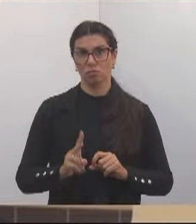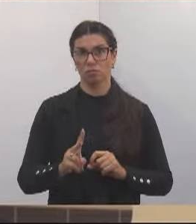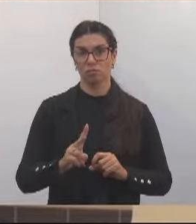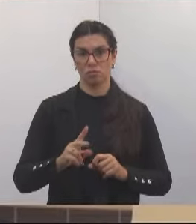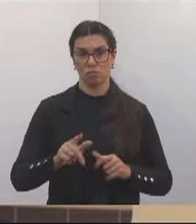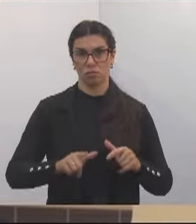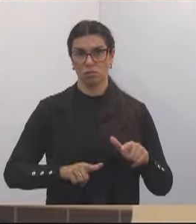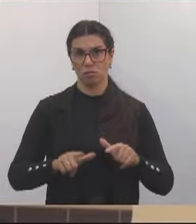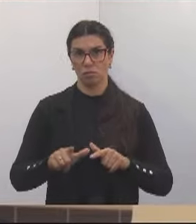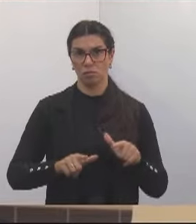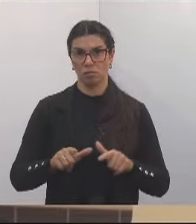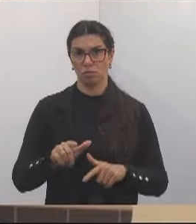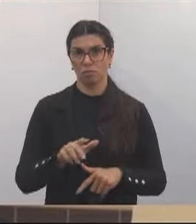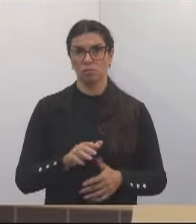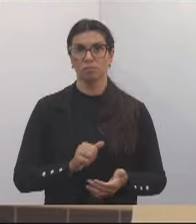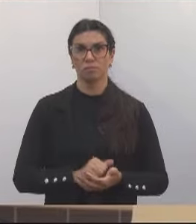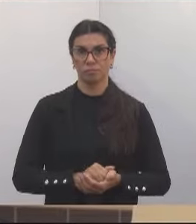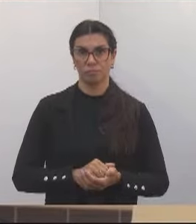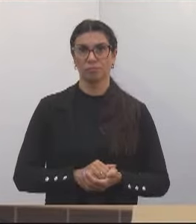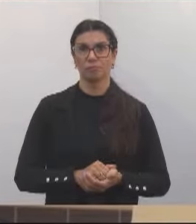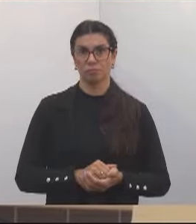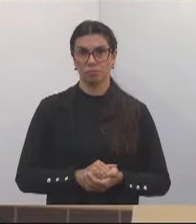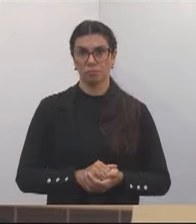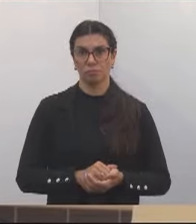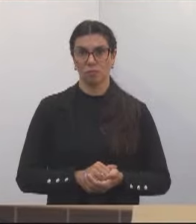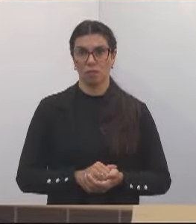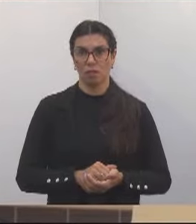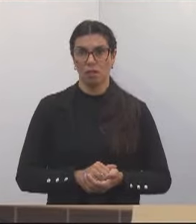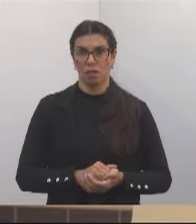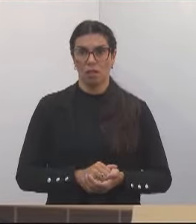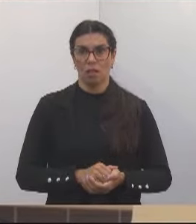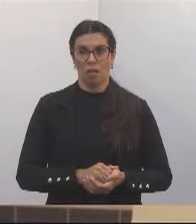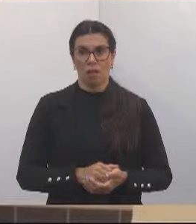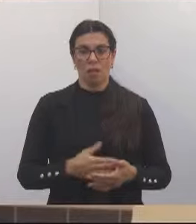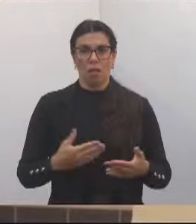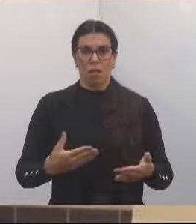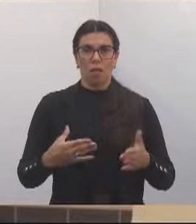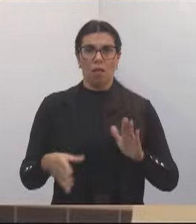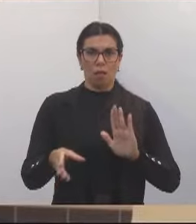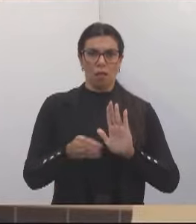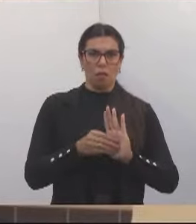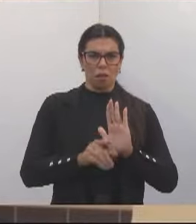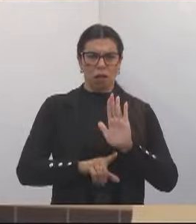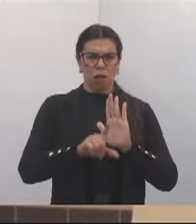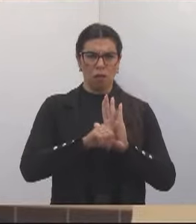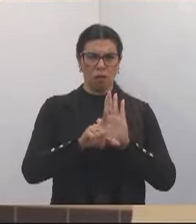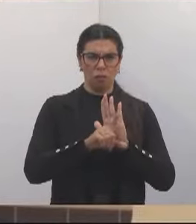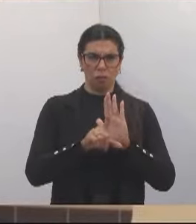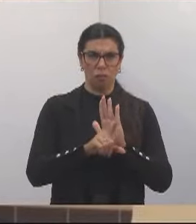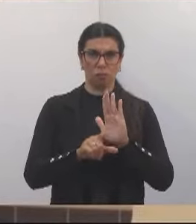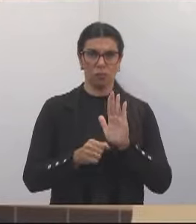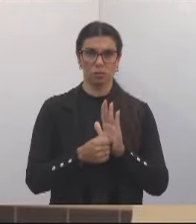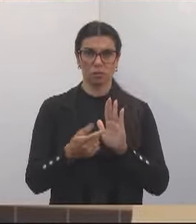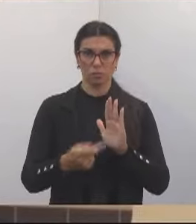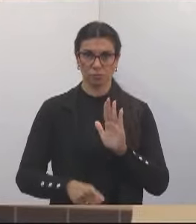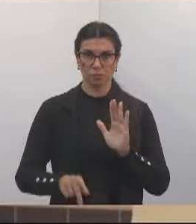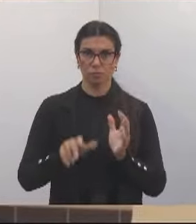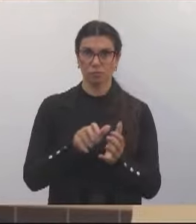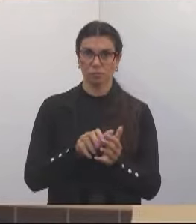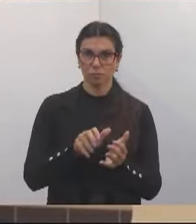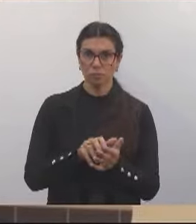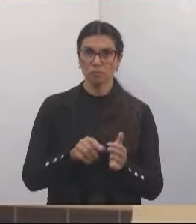vereador ou de vereadora. É por isso que nós estamos colocando na lei orgânica municipal. Me sinto